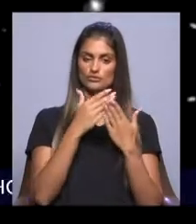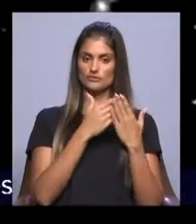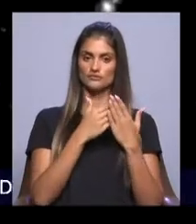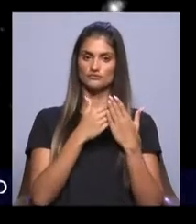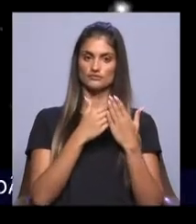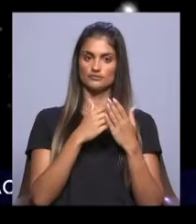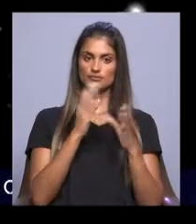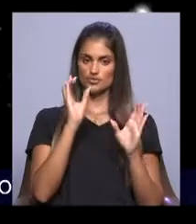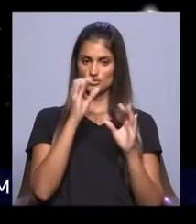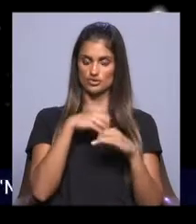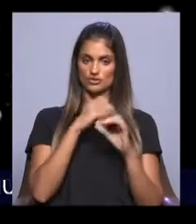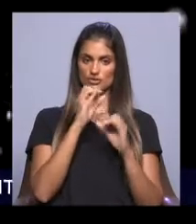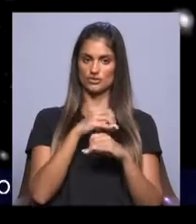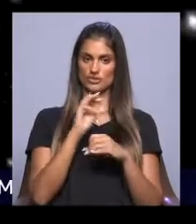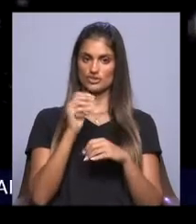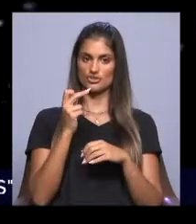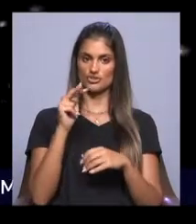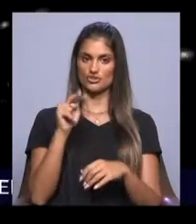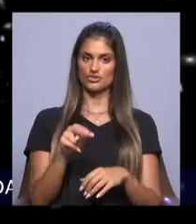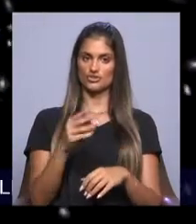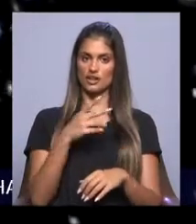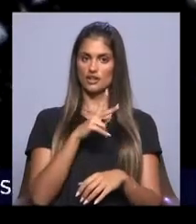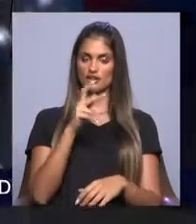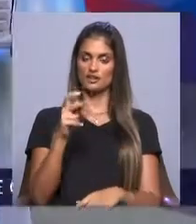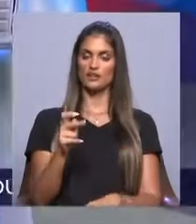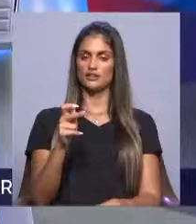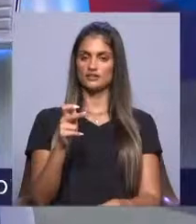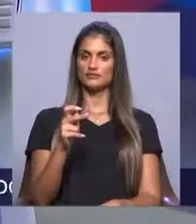do telescópio espacial Chandra com a medição